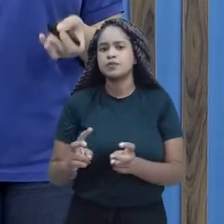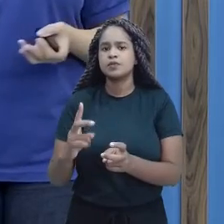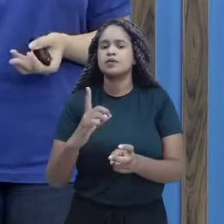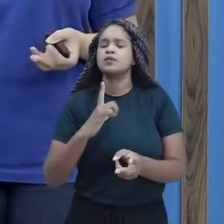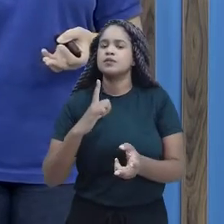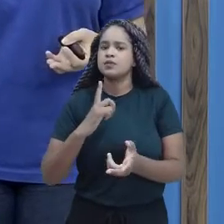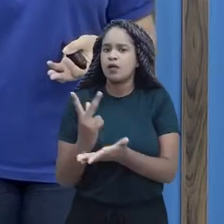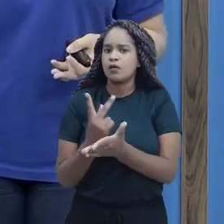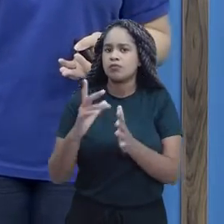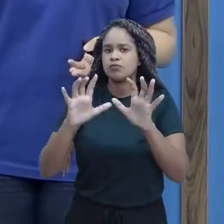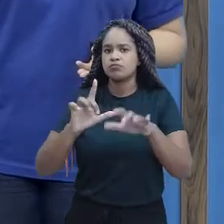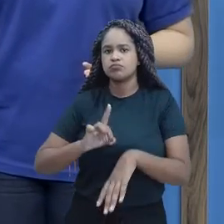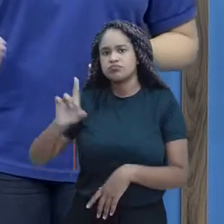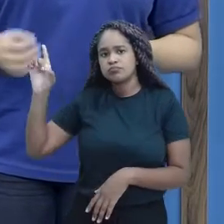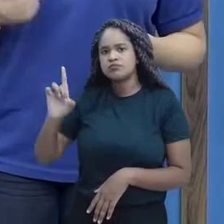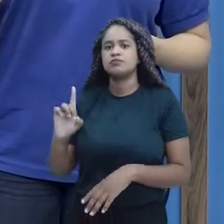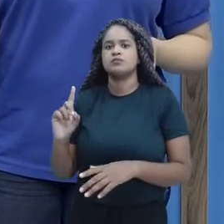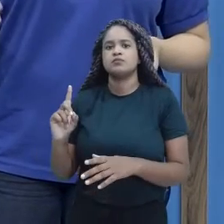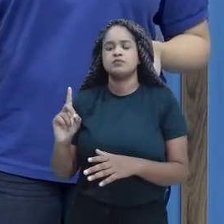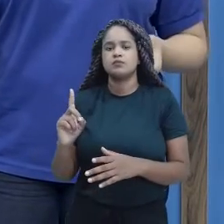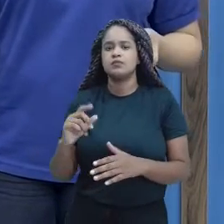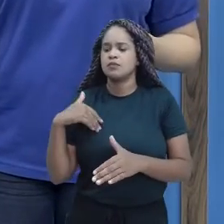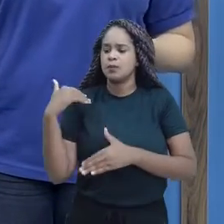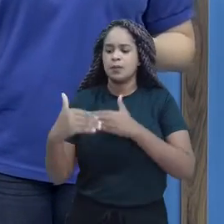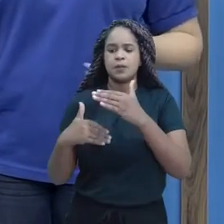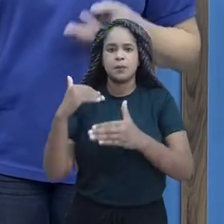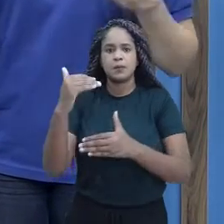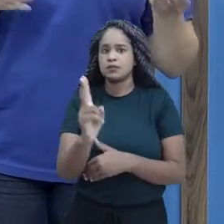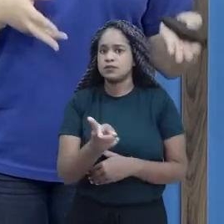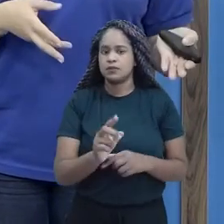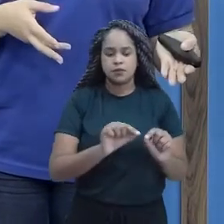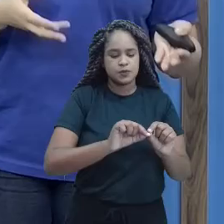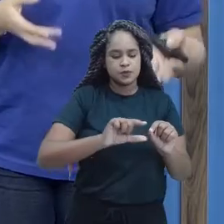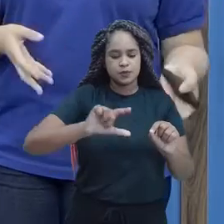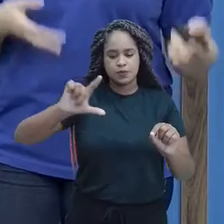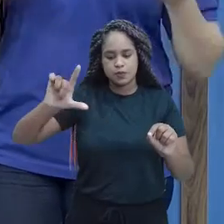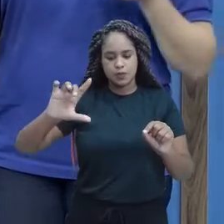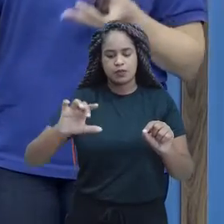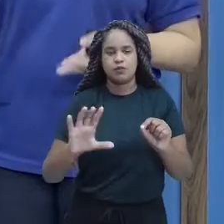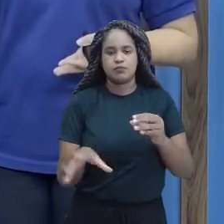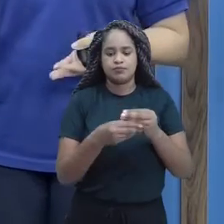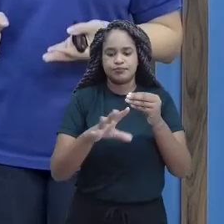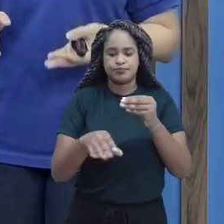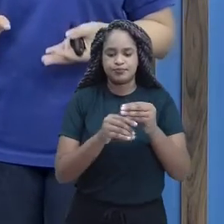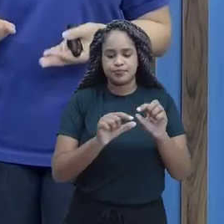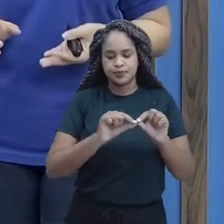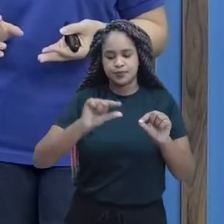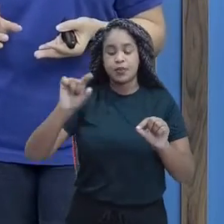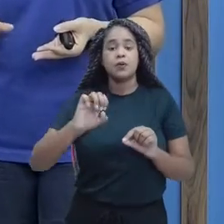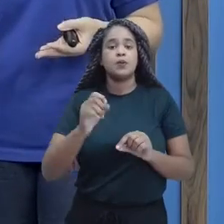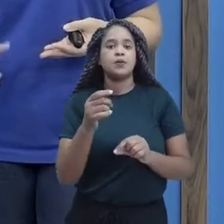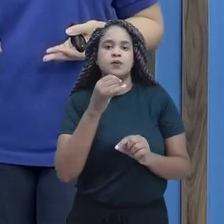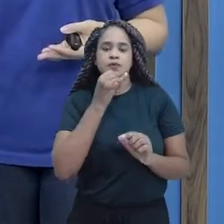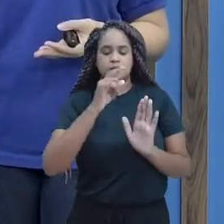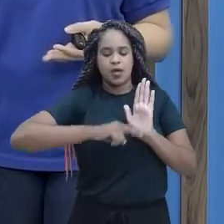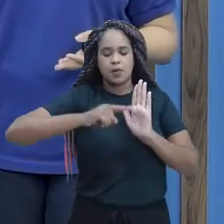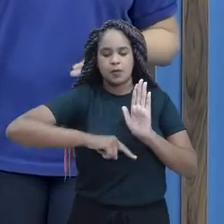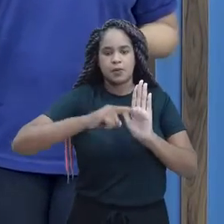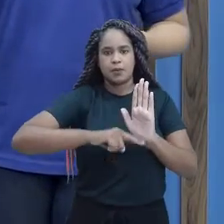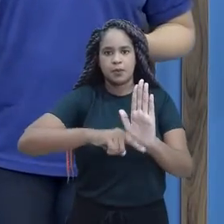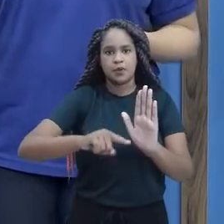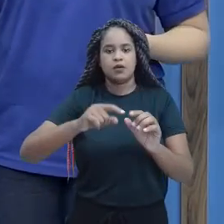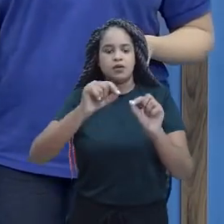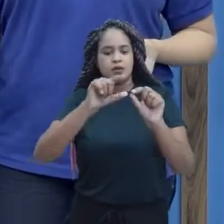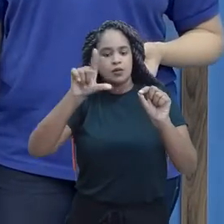situações como essa, que acontecem de maneira sucessiva, retirando ou adicionando esse percentual, tem que ter uma maneira um